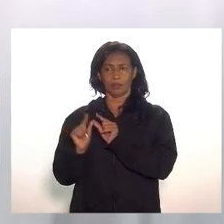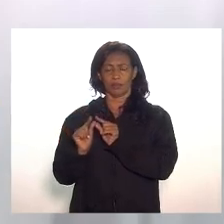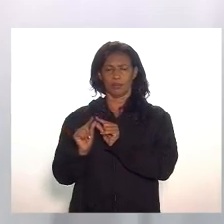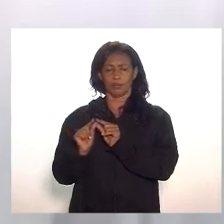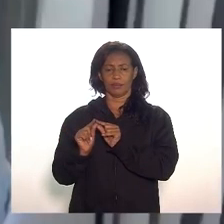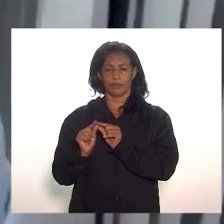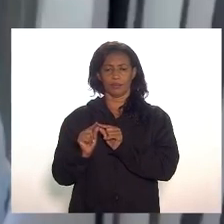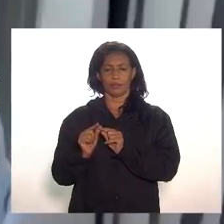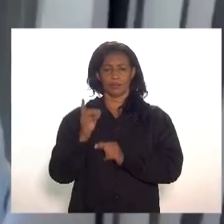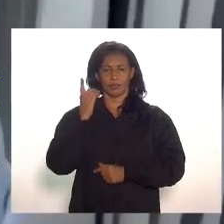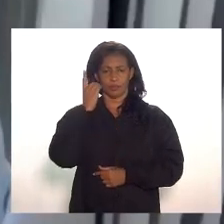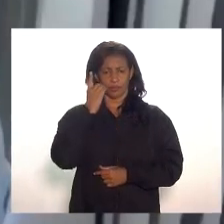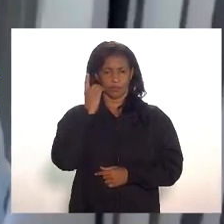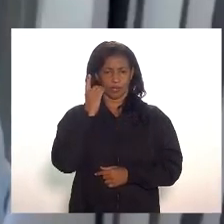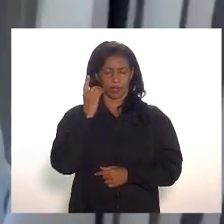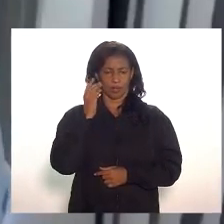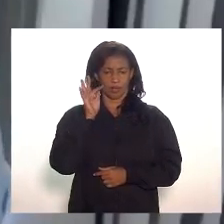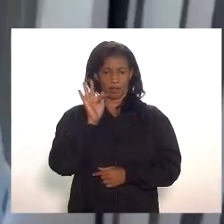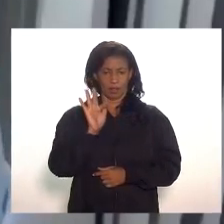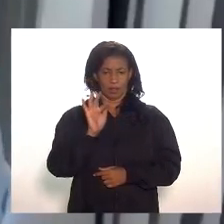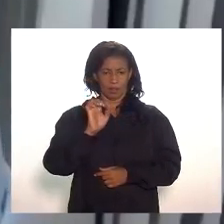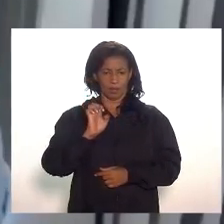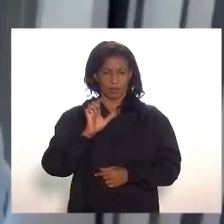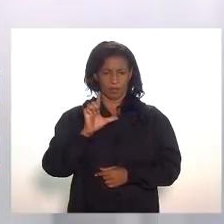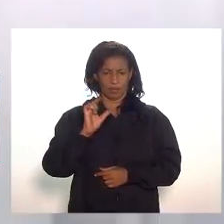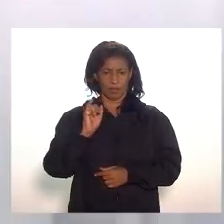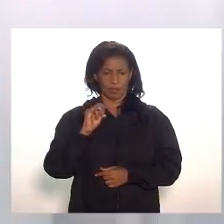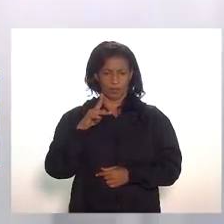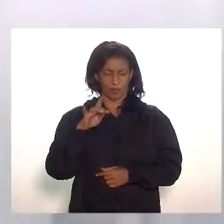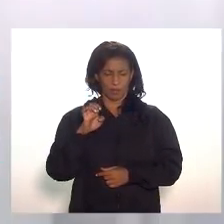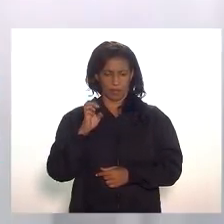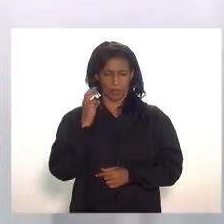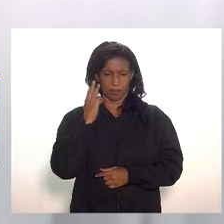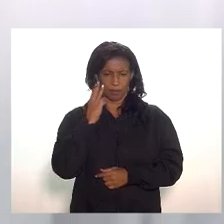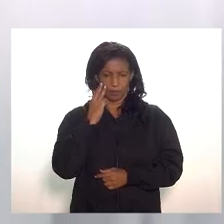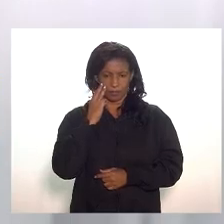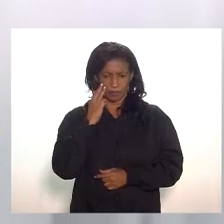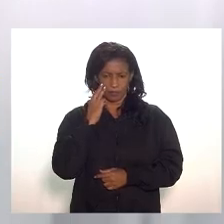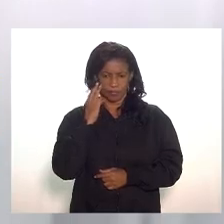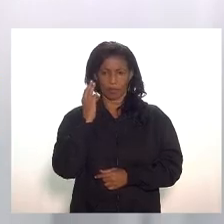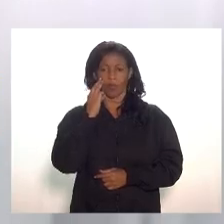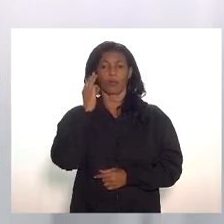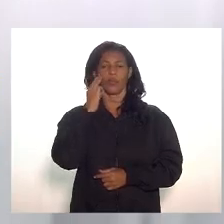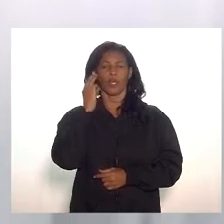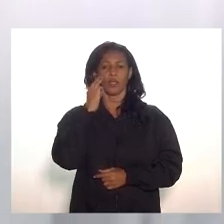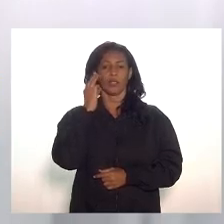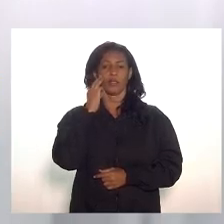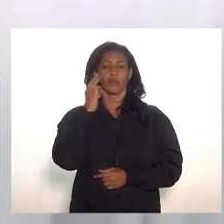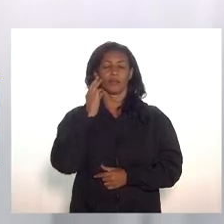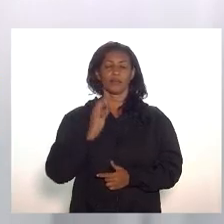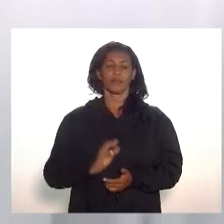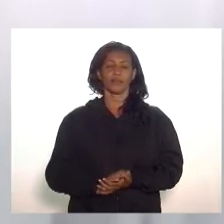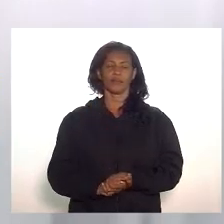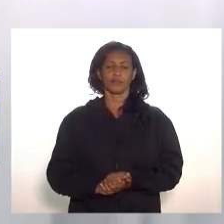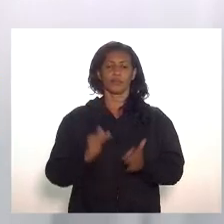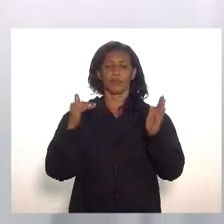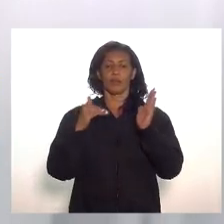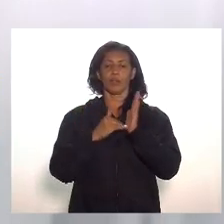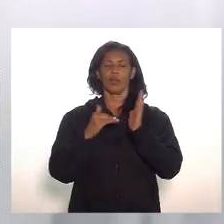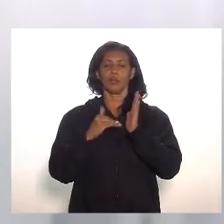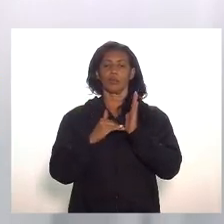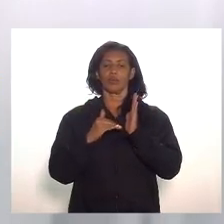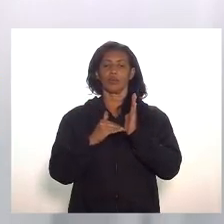Felipe Peixoto. Te ajuda? Pois não, deputado. Rodeck. Ainda para discutir a matéria. O último